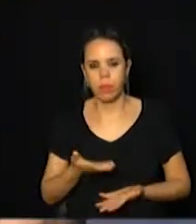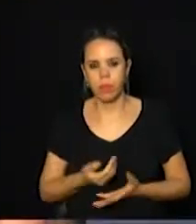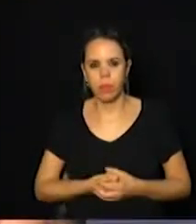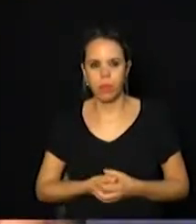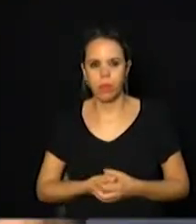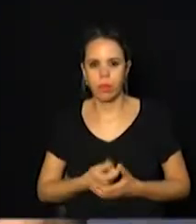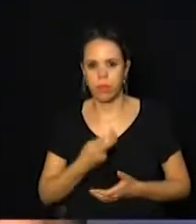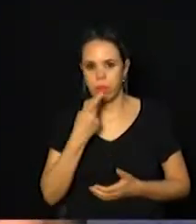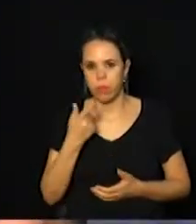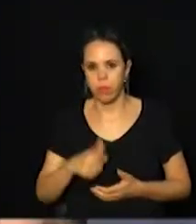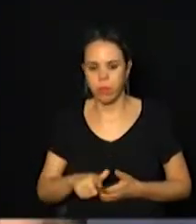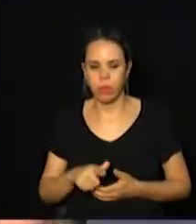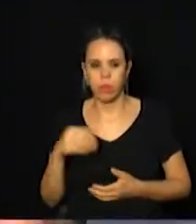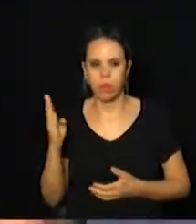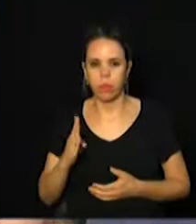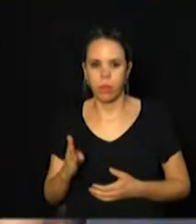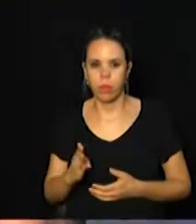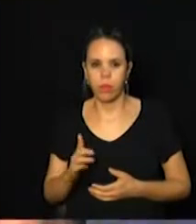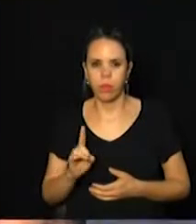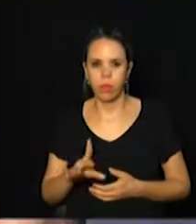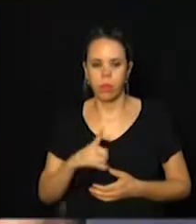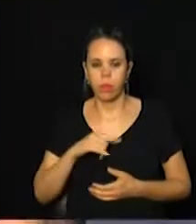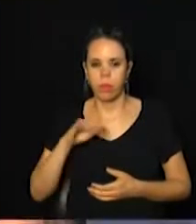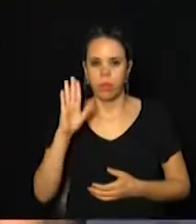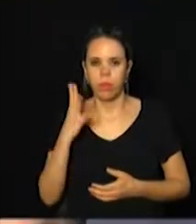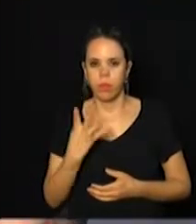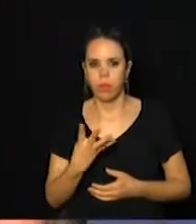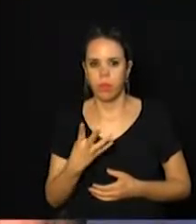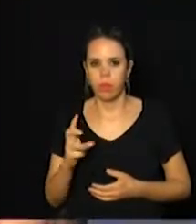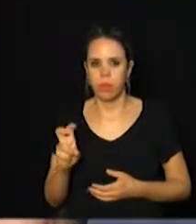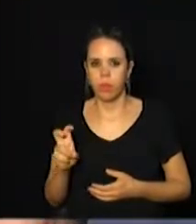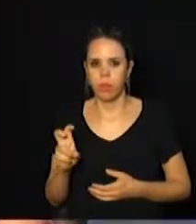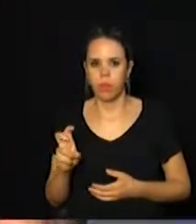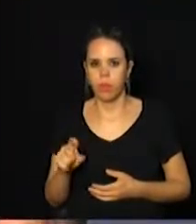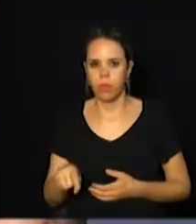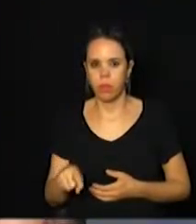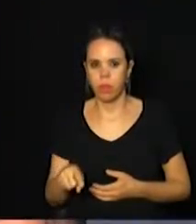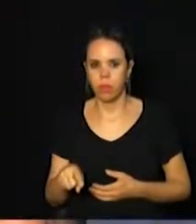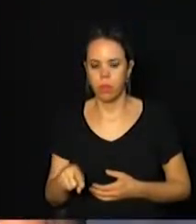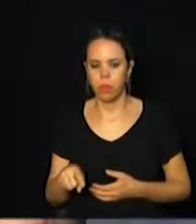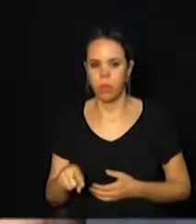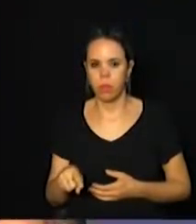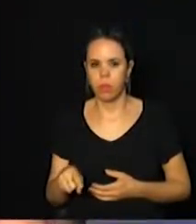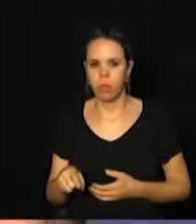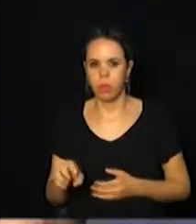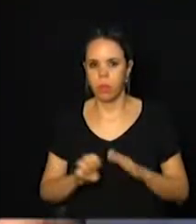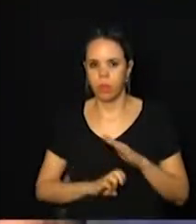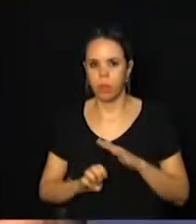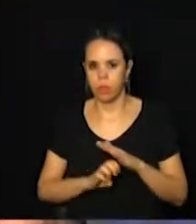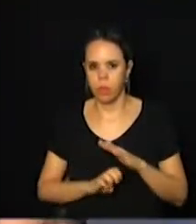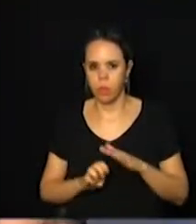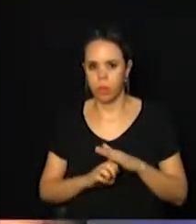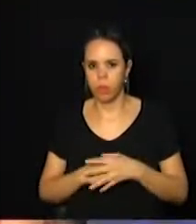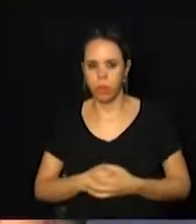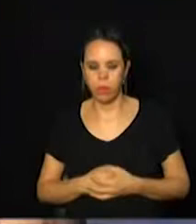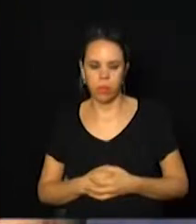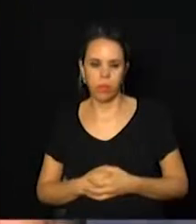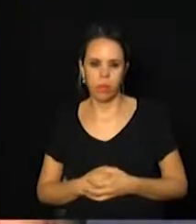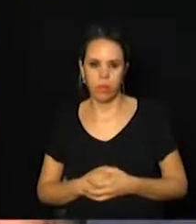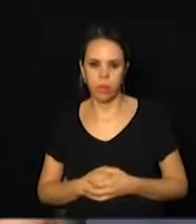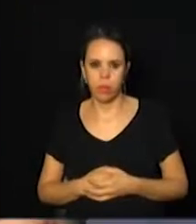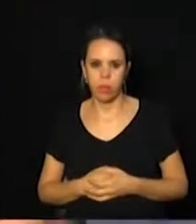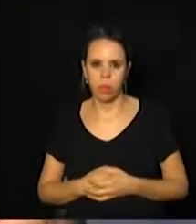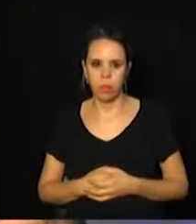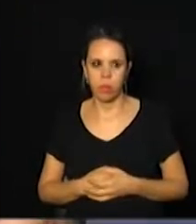repetindo no Brasil só nós temos mais de 45 mil pequenas e médias e grandes empresas e